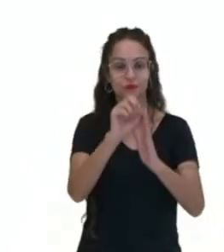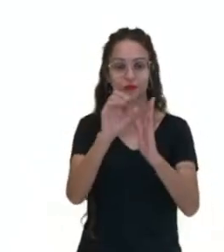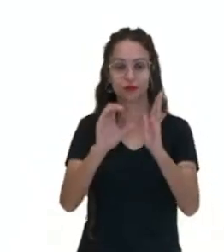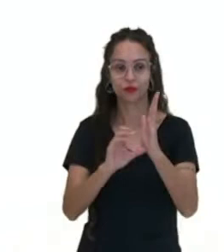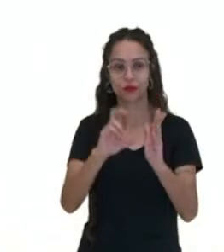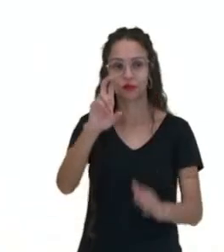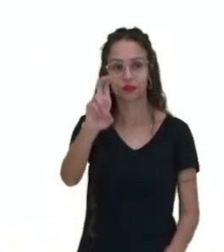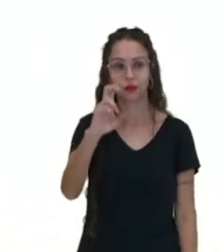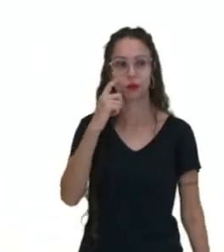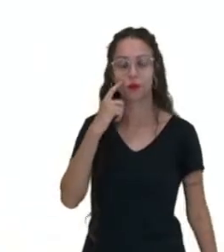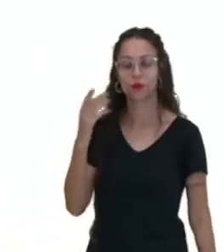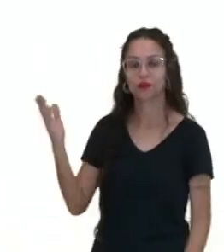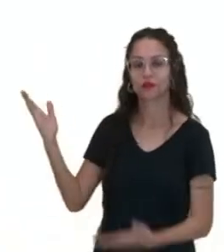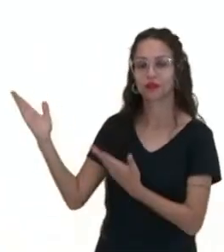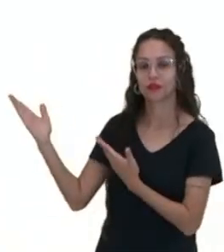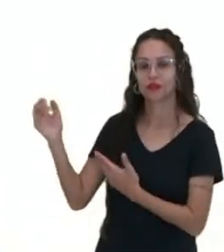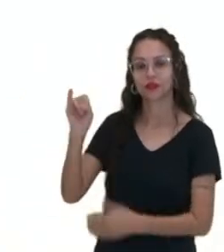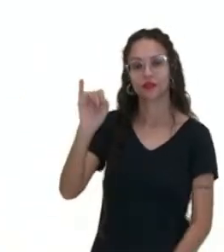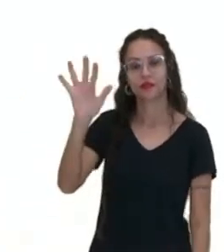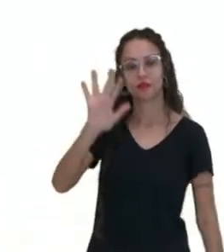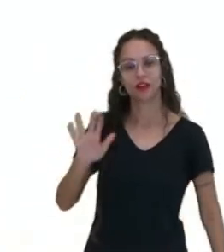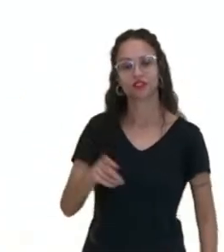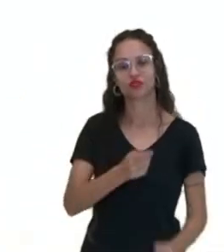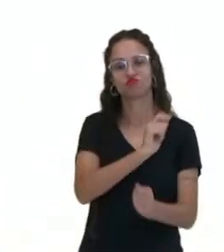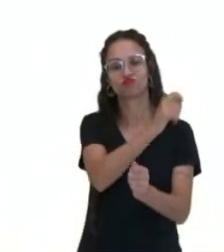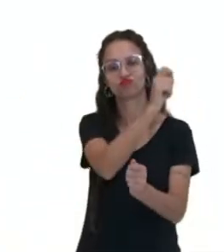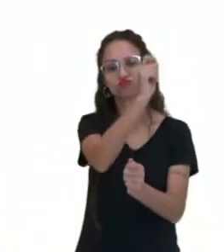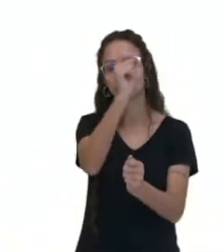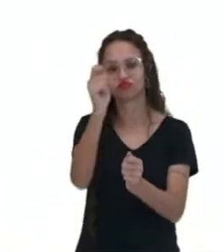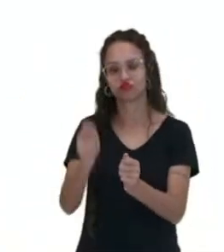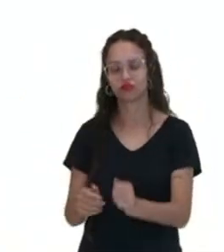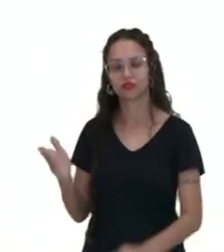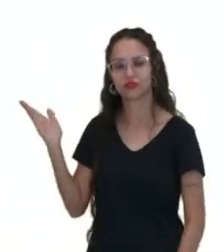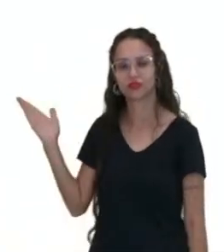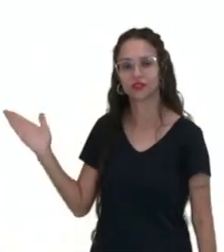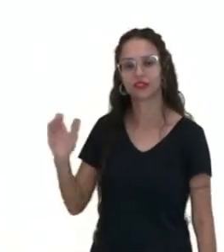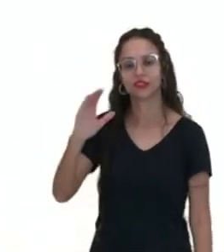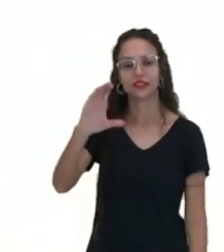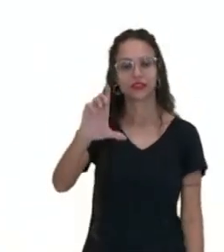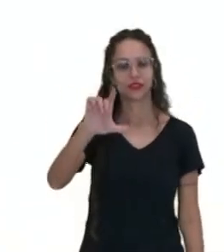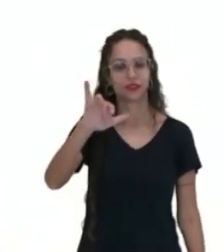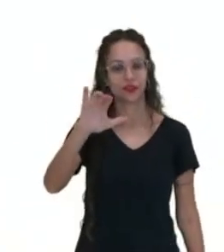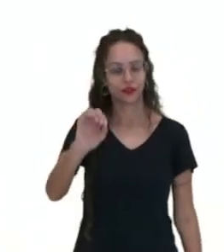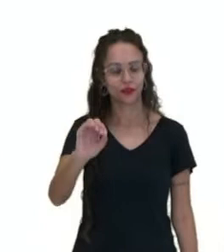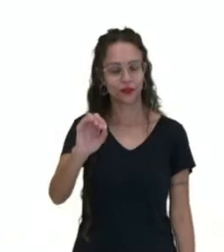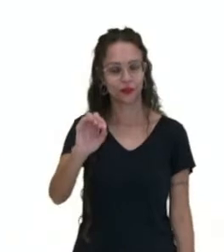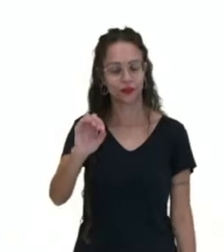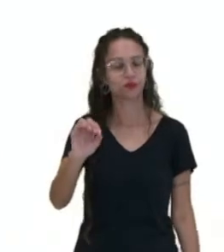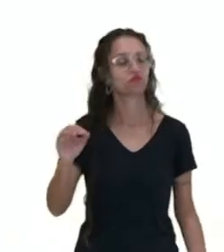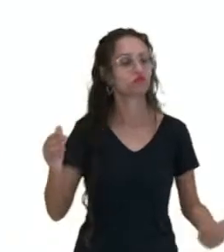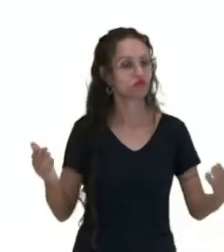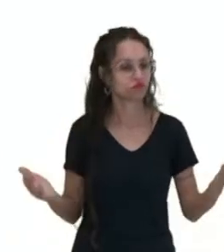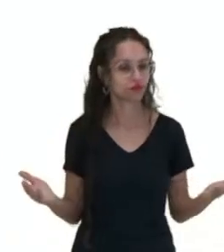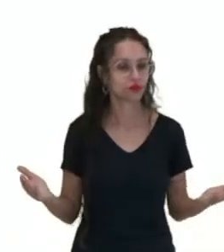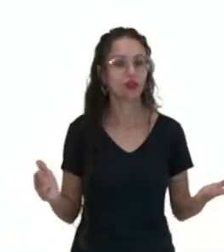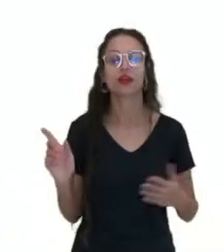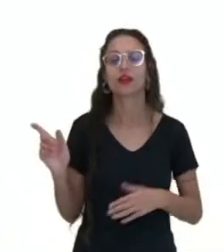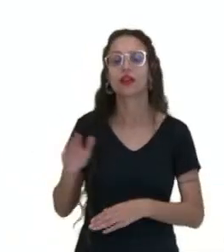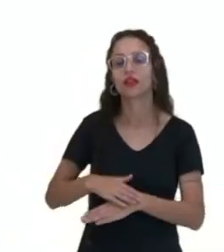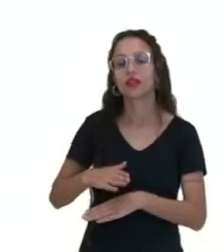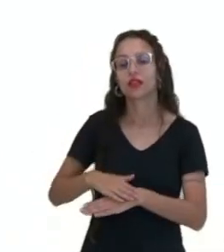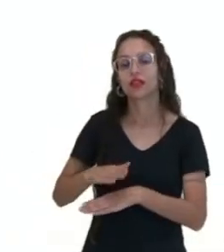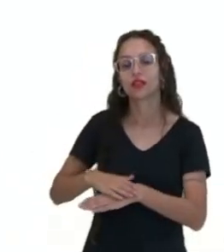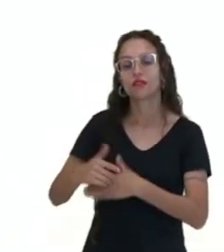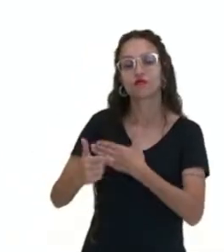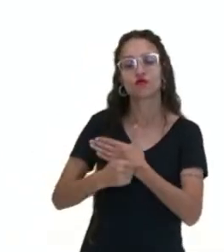imagem de uma estátua da musa, né, Clio, E como o professor Roberto comentou, as funções dela e